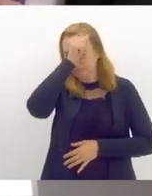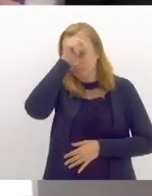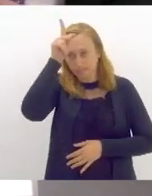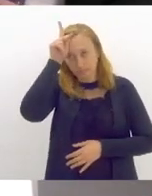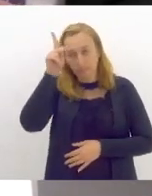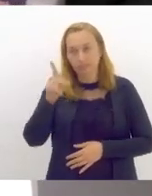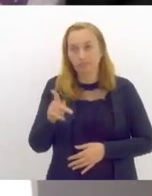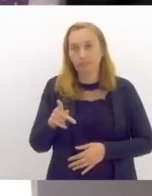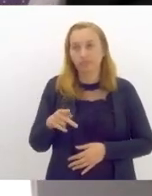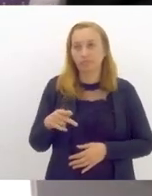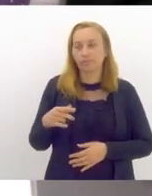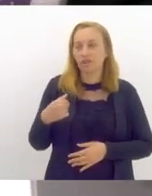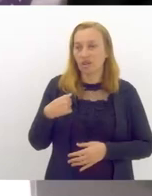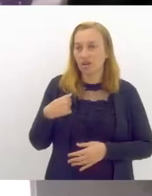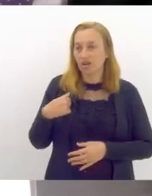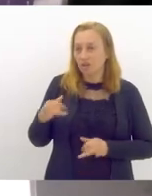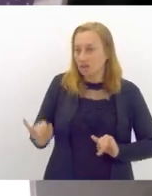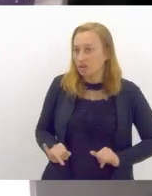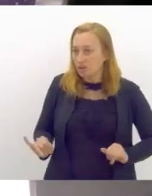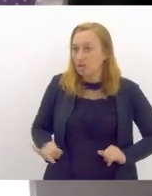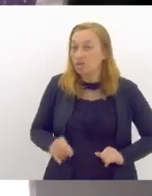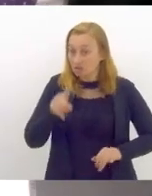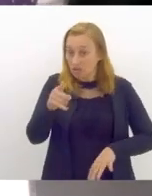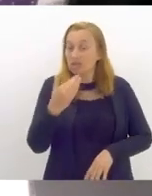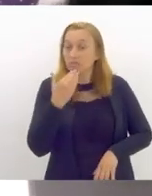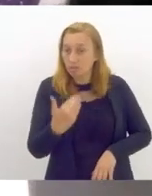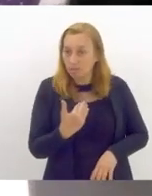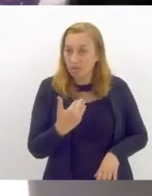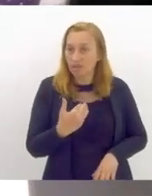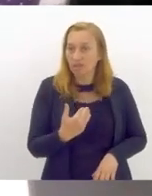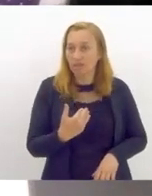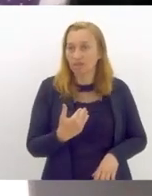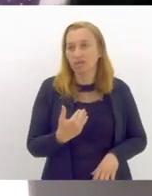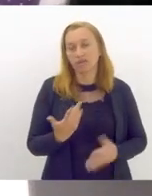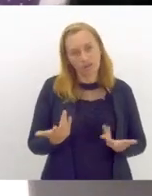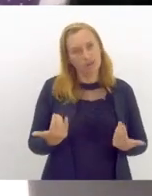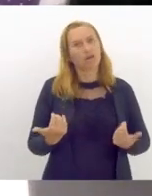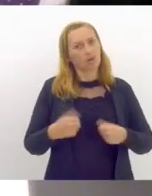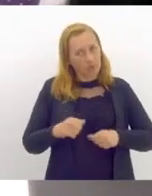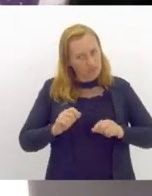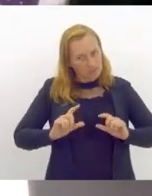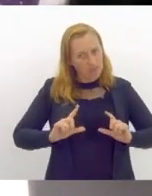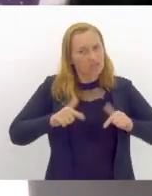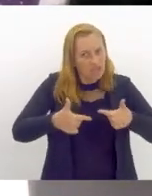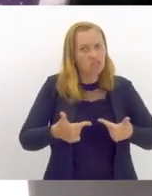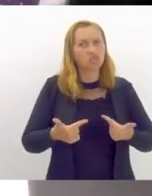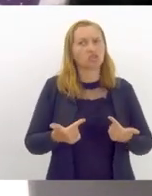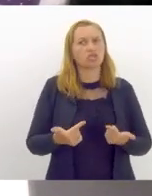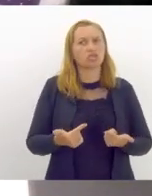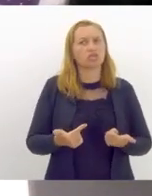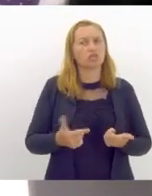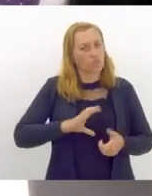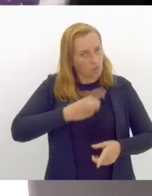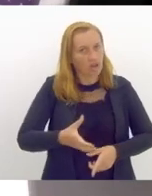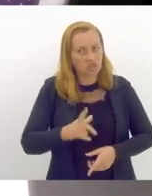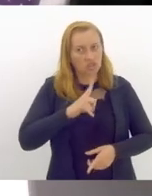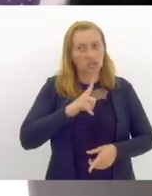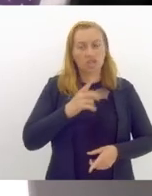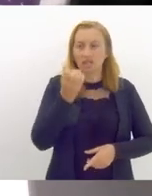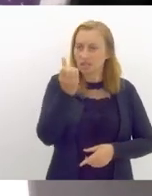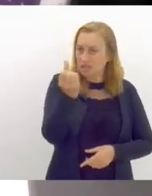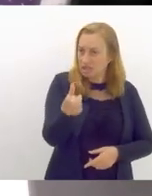ele tá apanhando e vocês que me pediram isso então você precisava para cima que